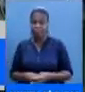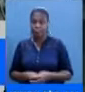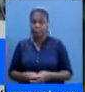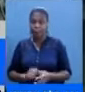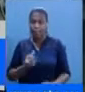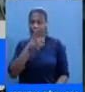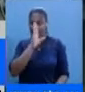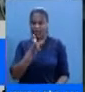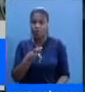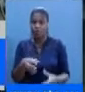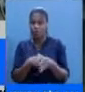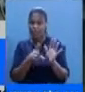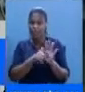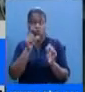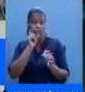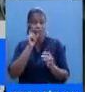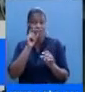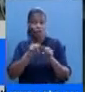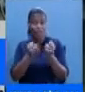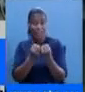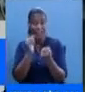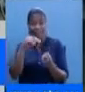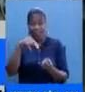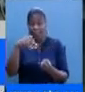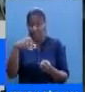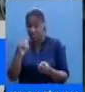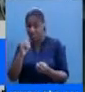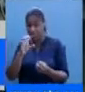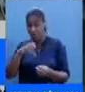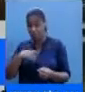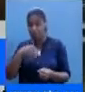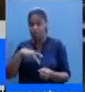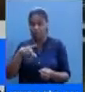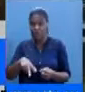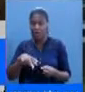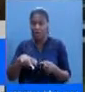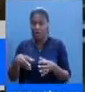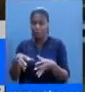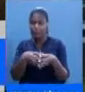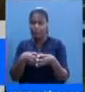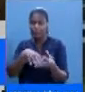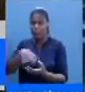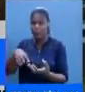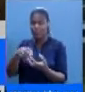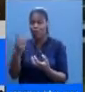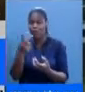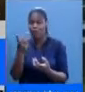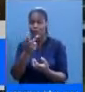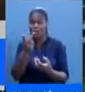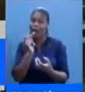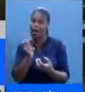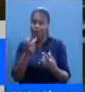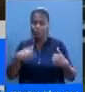Para a aplicação da Convenção sobre a Segurança Social entre Cabo Verde e Portugal, a Comissão Mista, que se reúne de dois em dois anos para acertar as